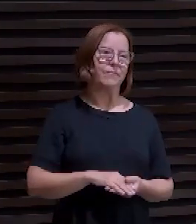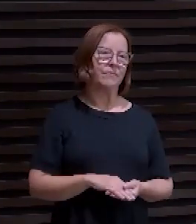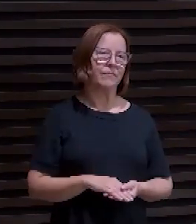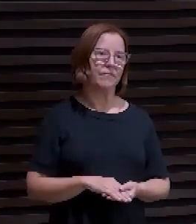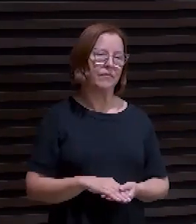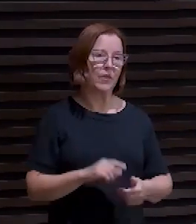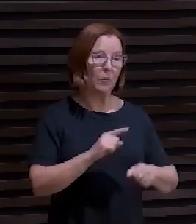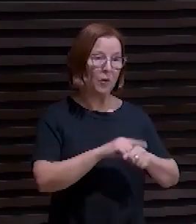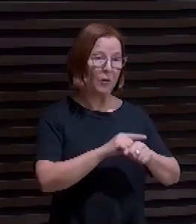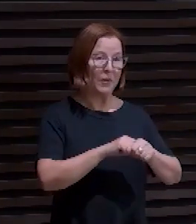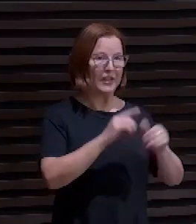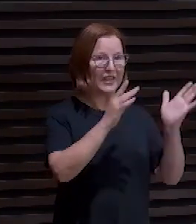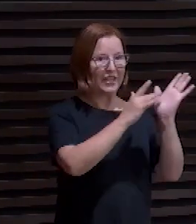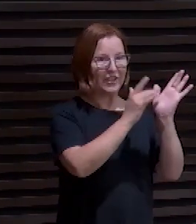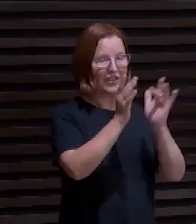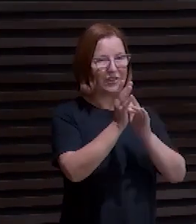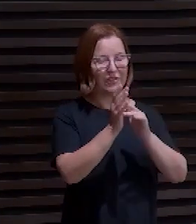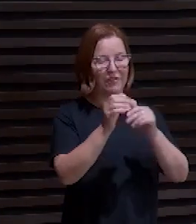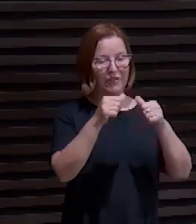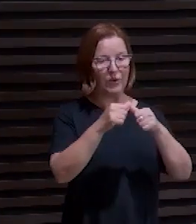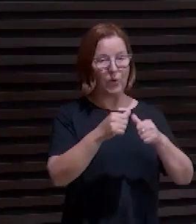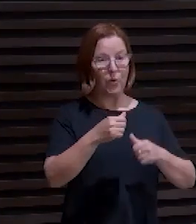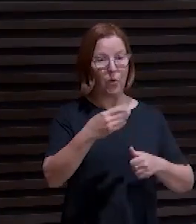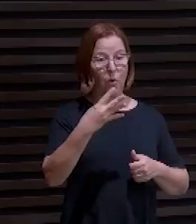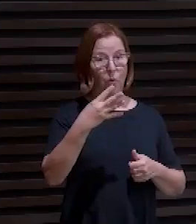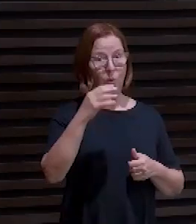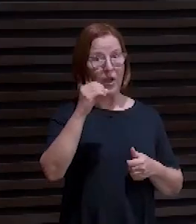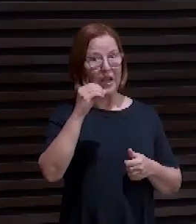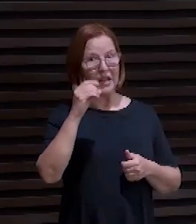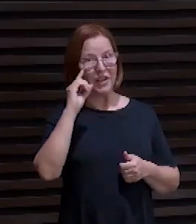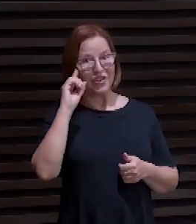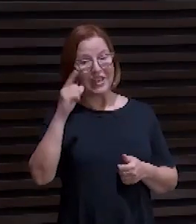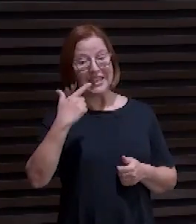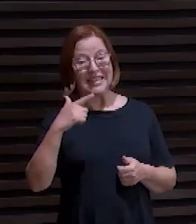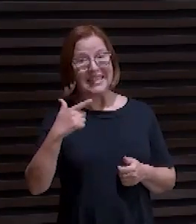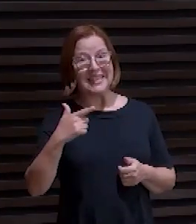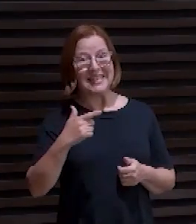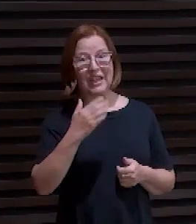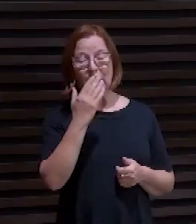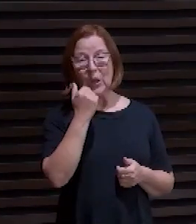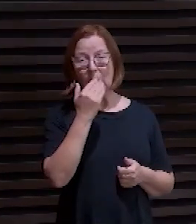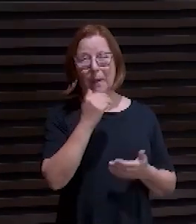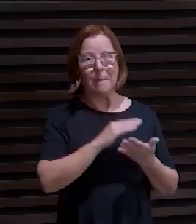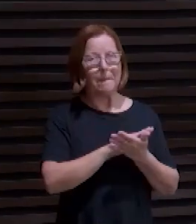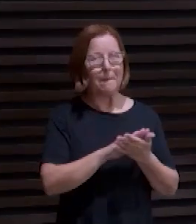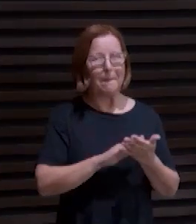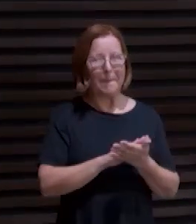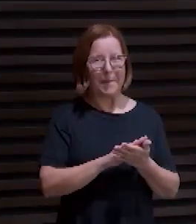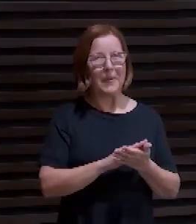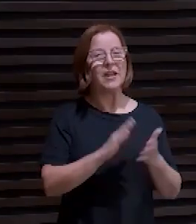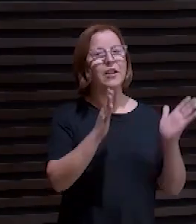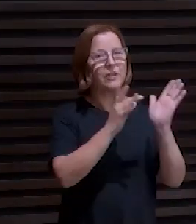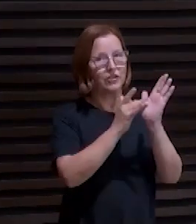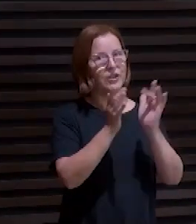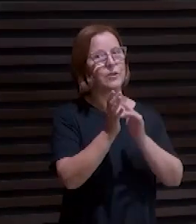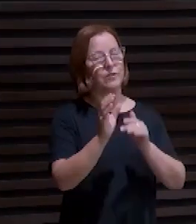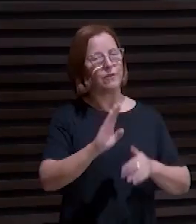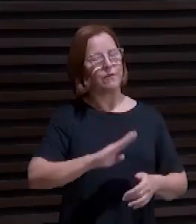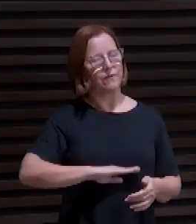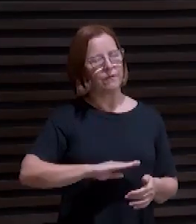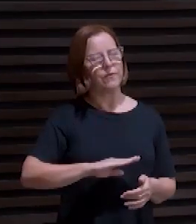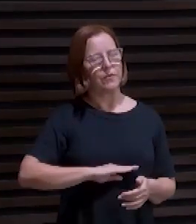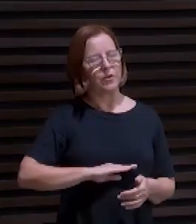Quando Jesus passou 40 dias sem comer, ele estava com fome. E ele estava